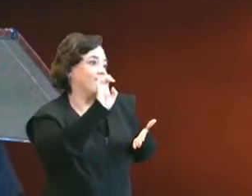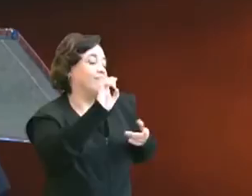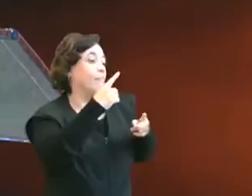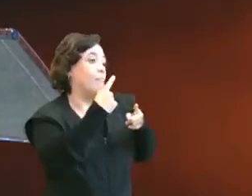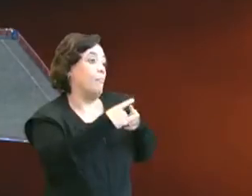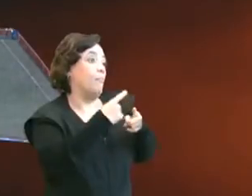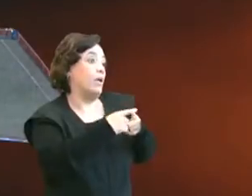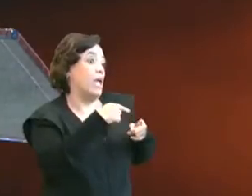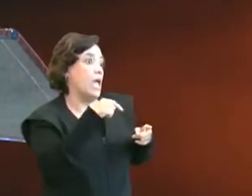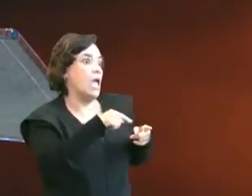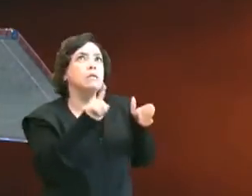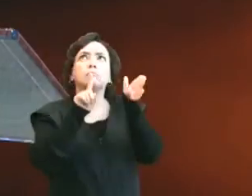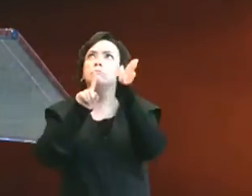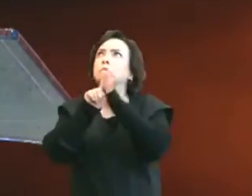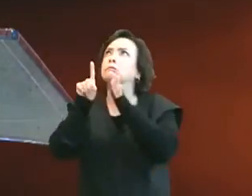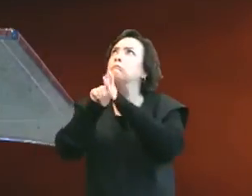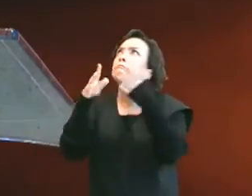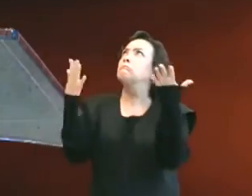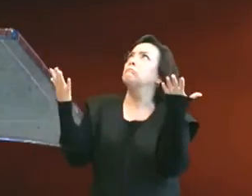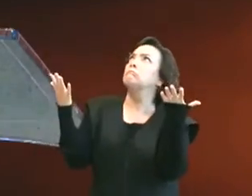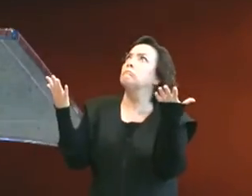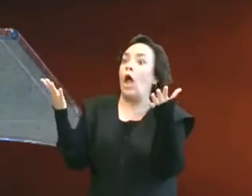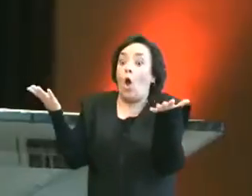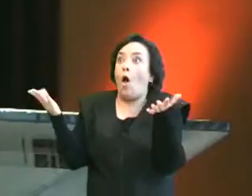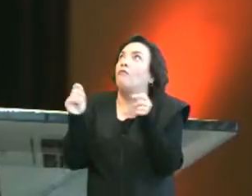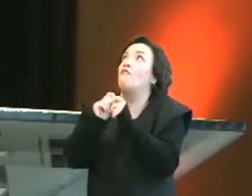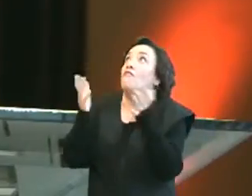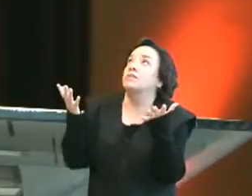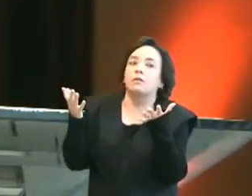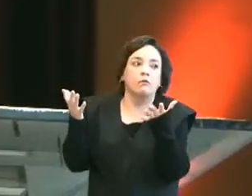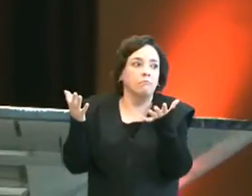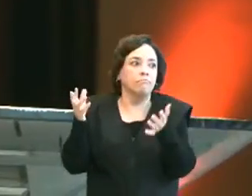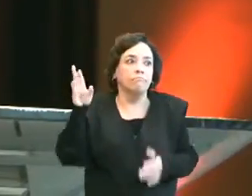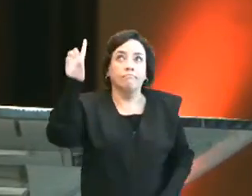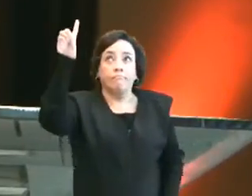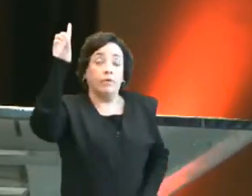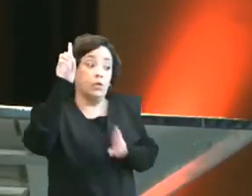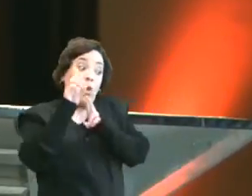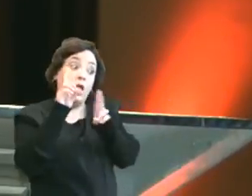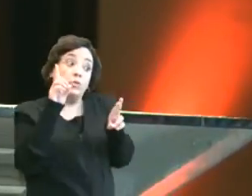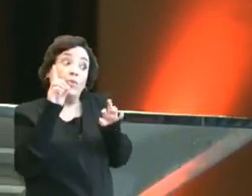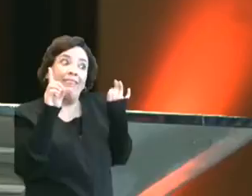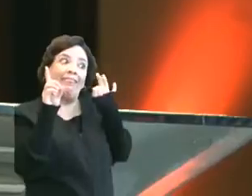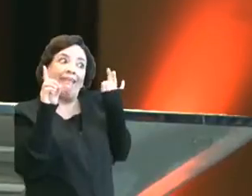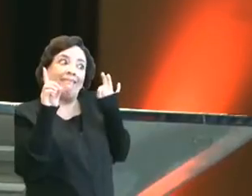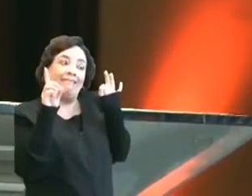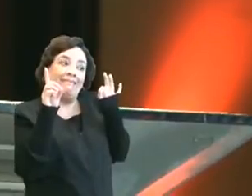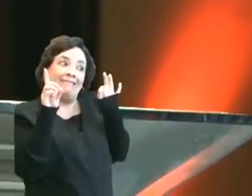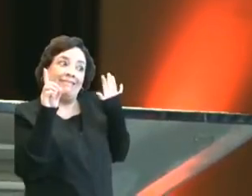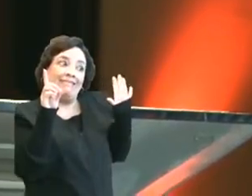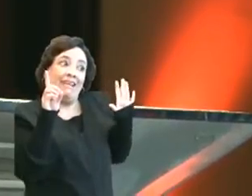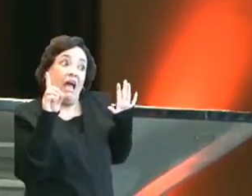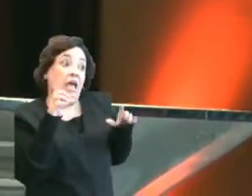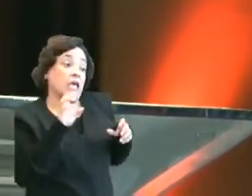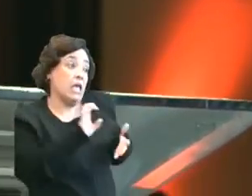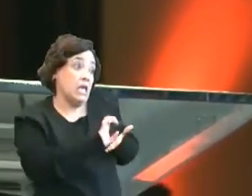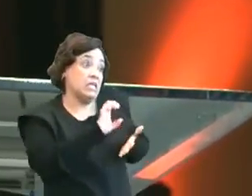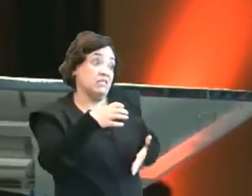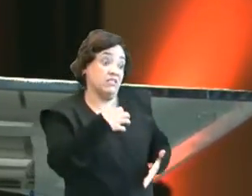muitas vezes vamos para esse lugar nos esconder porque questionamentos nos